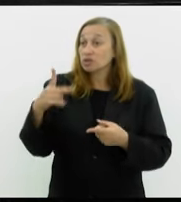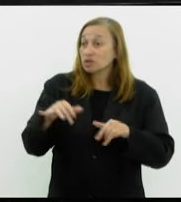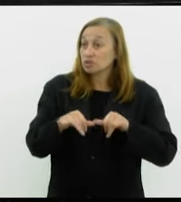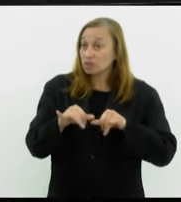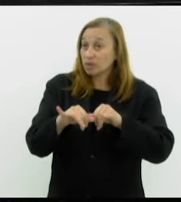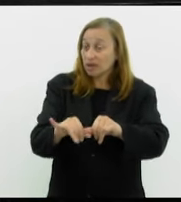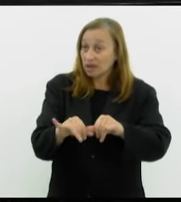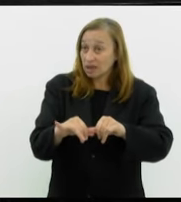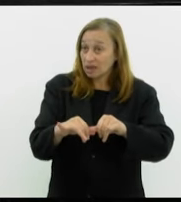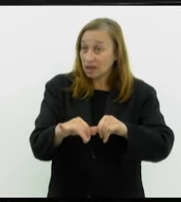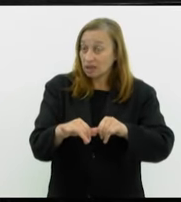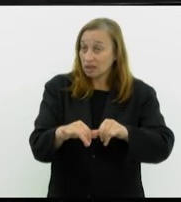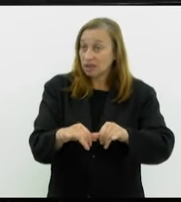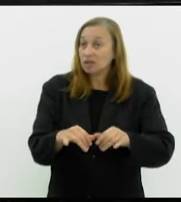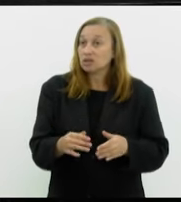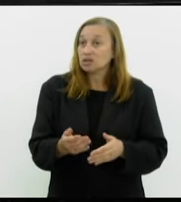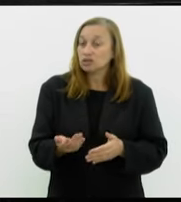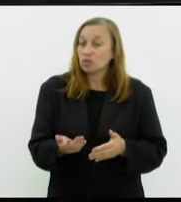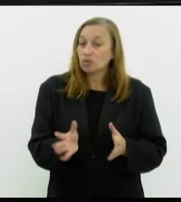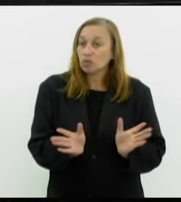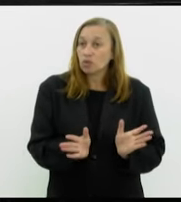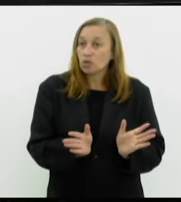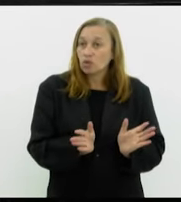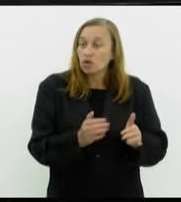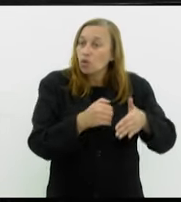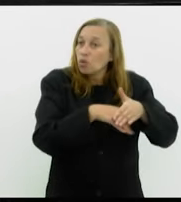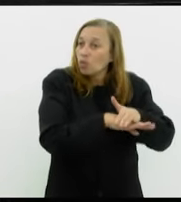não reserva uma gôndola,